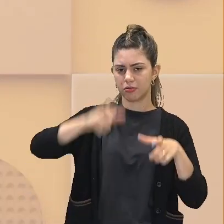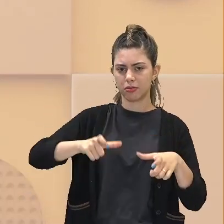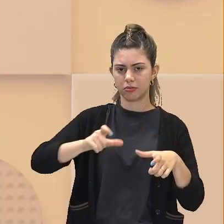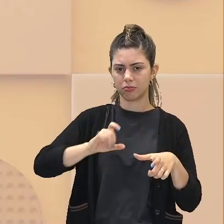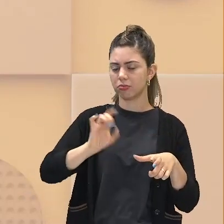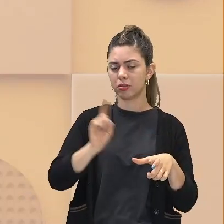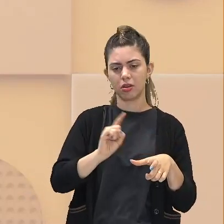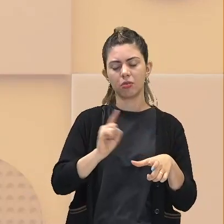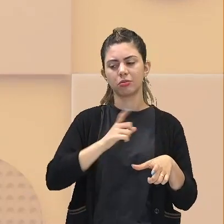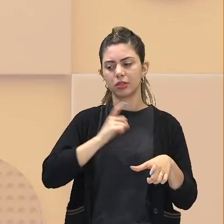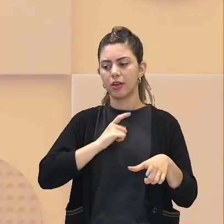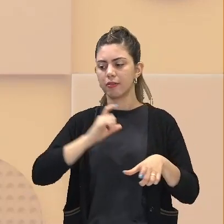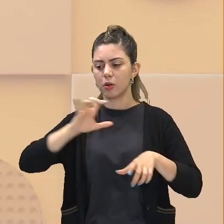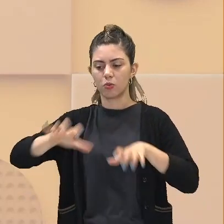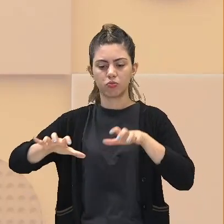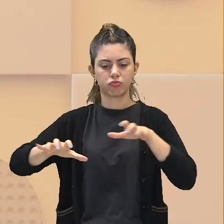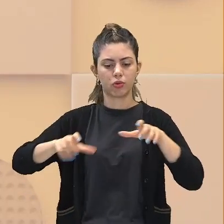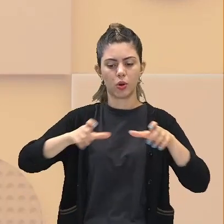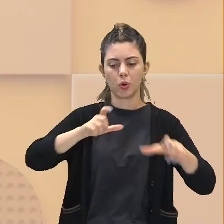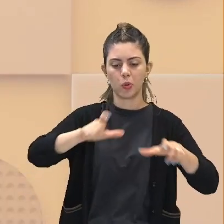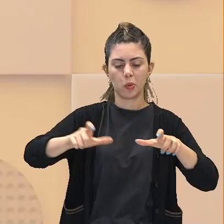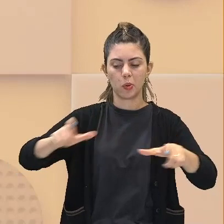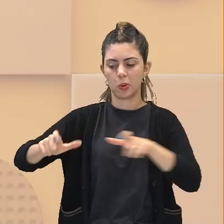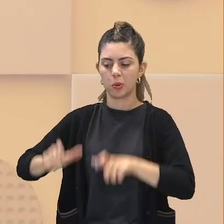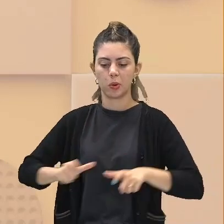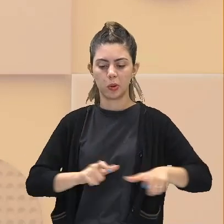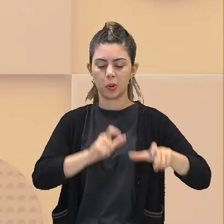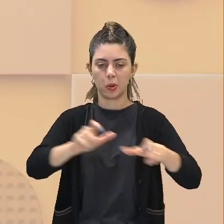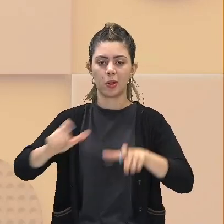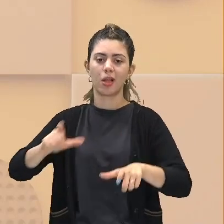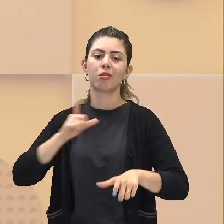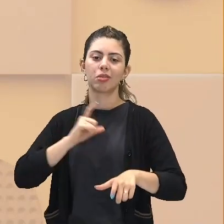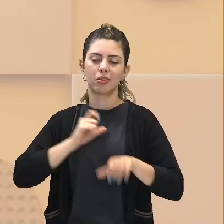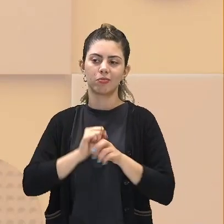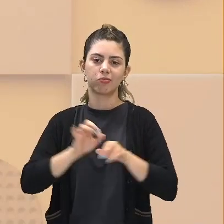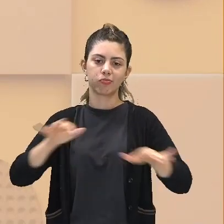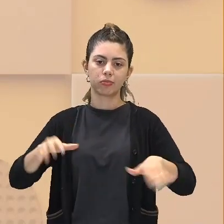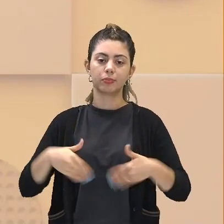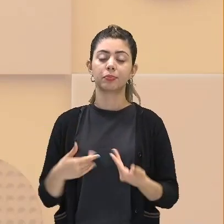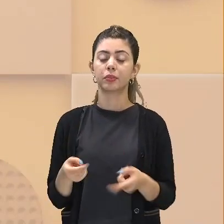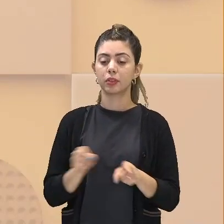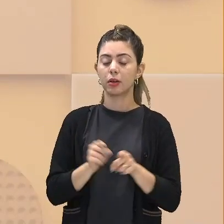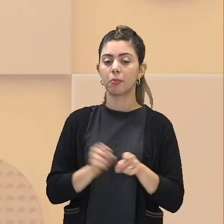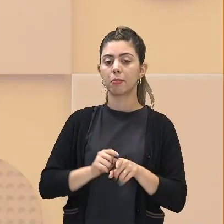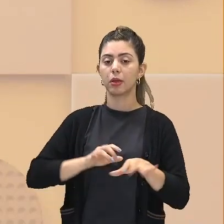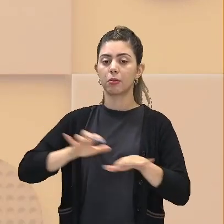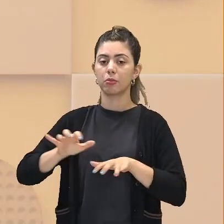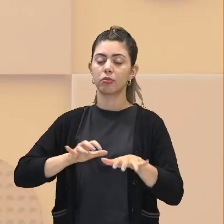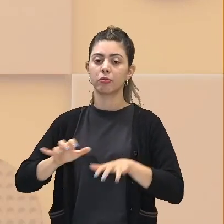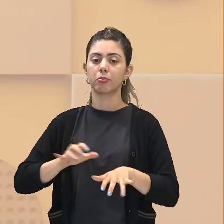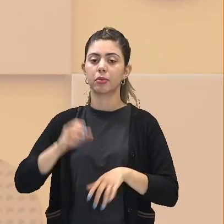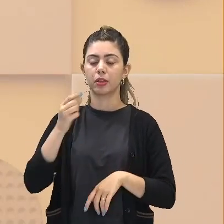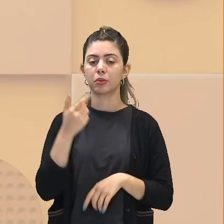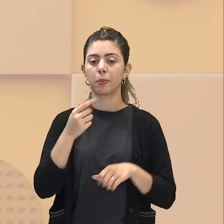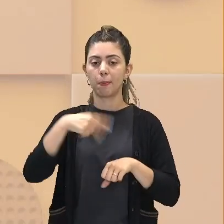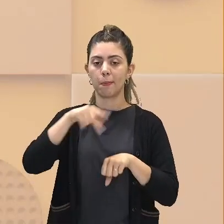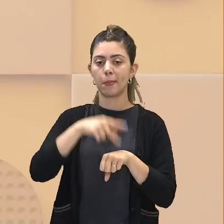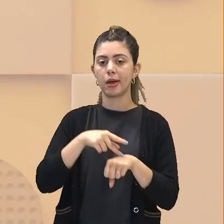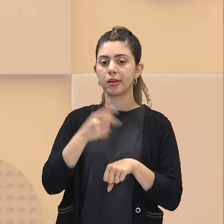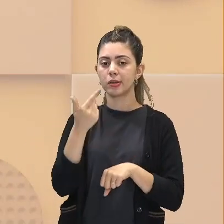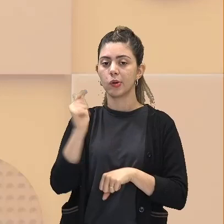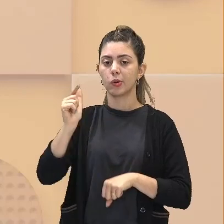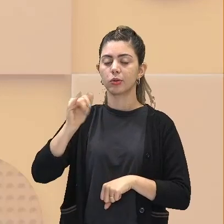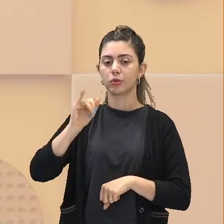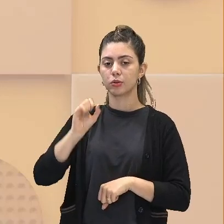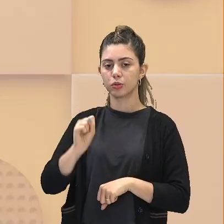essa questão religiosa acabou tendo uma dimensão muito maior e perigosa, né? A violência teve